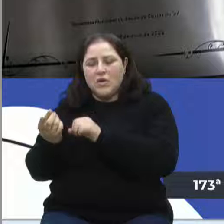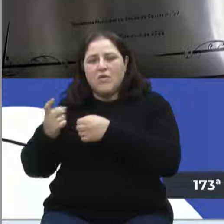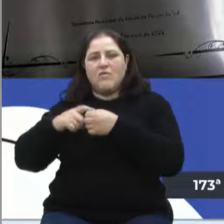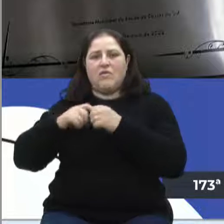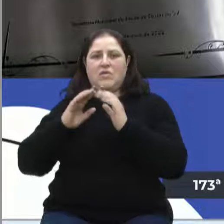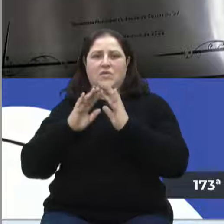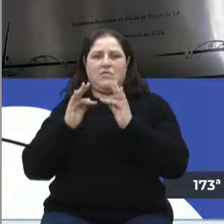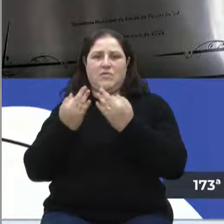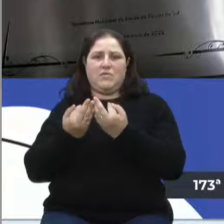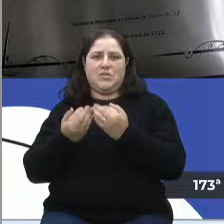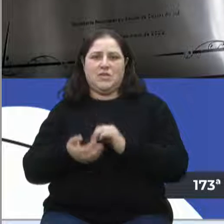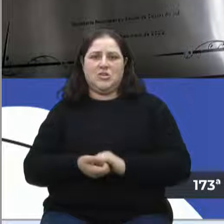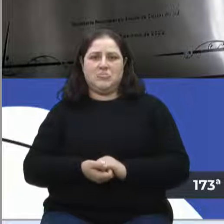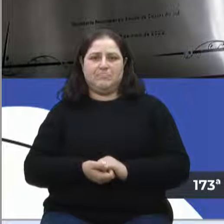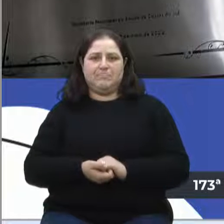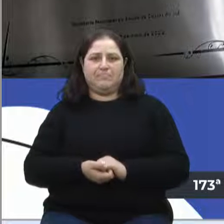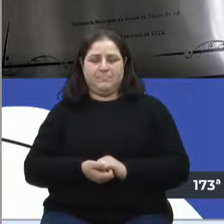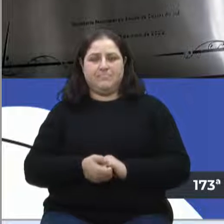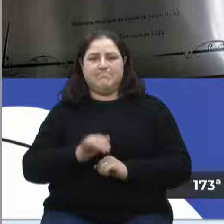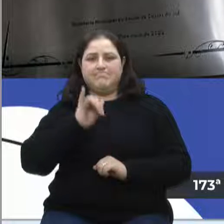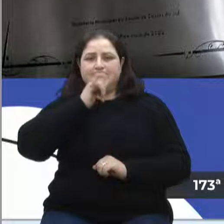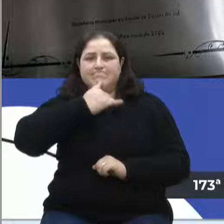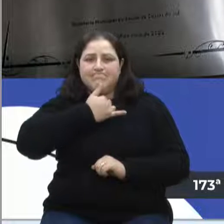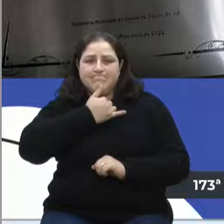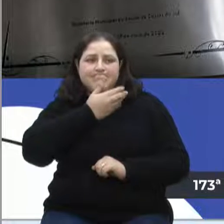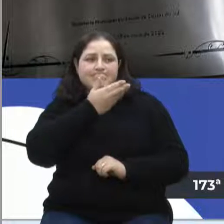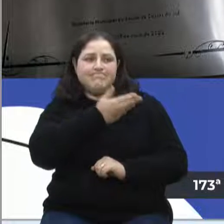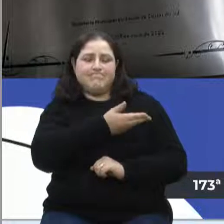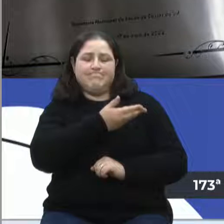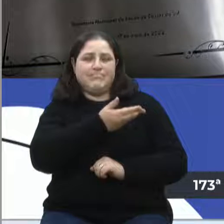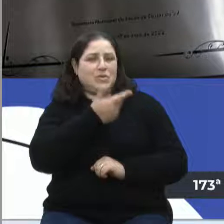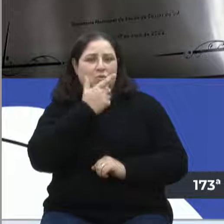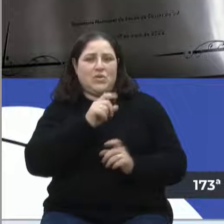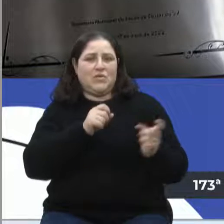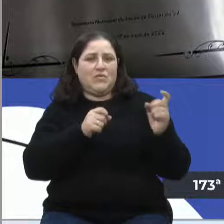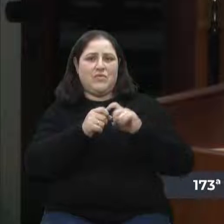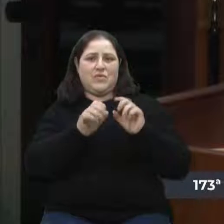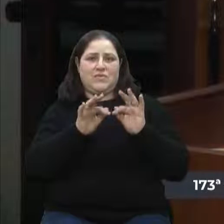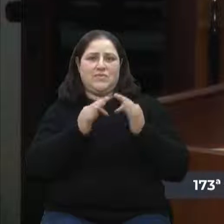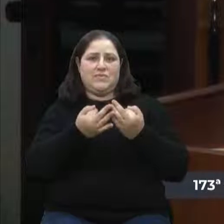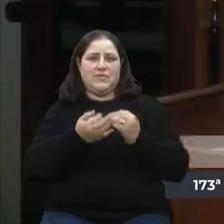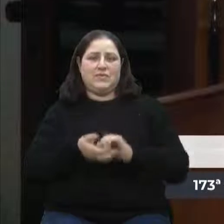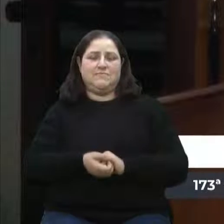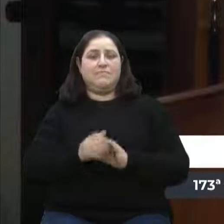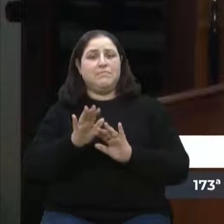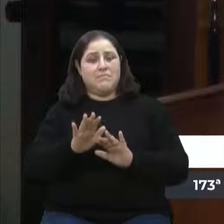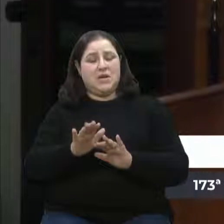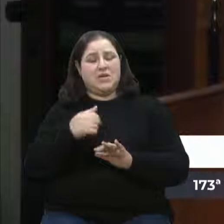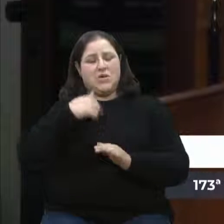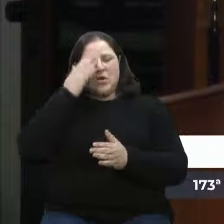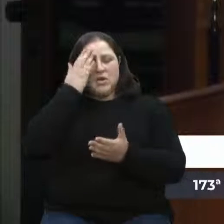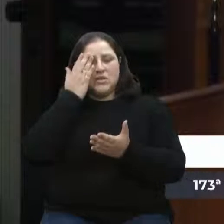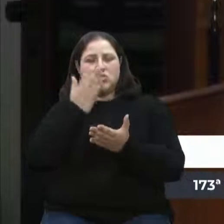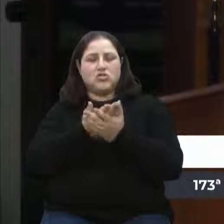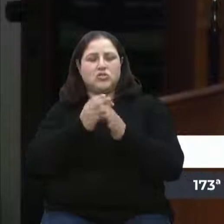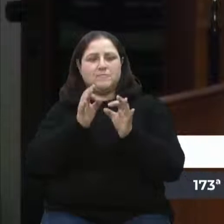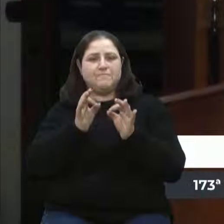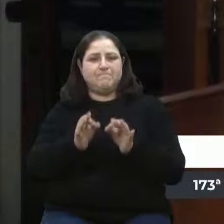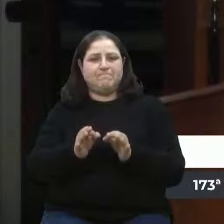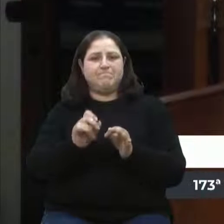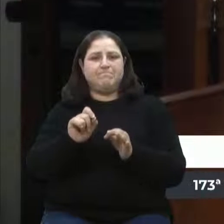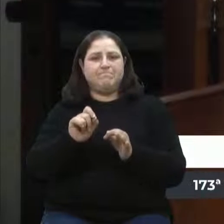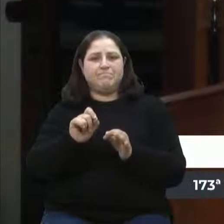suas famílias. Infelizmente, a Camila não voltou para a família dela. Mas eu tenho absoluta convicção de